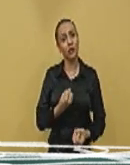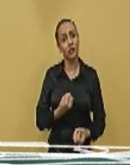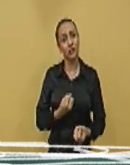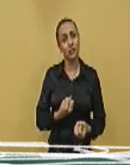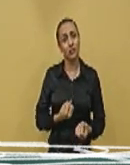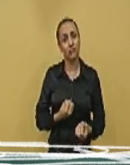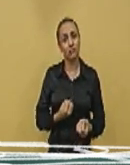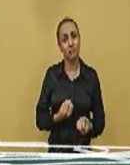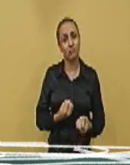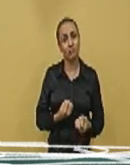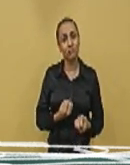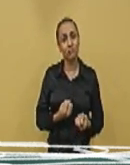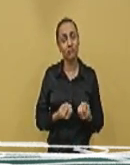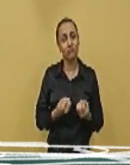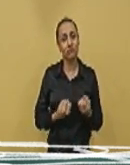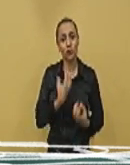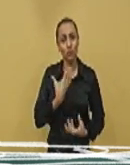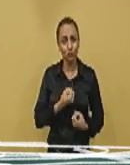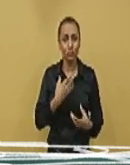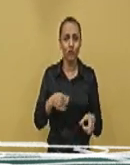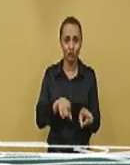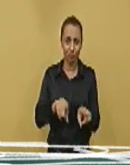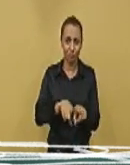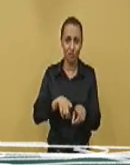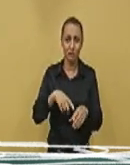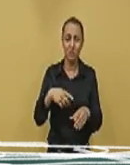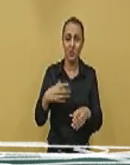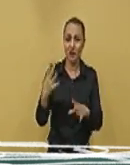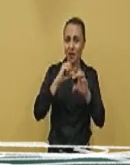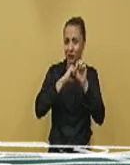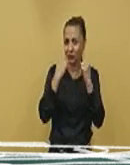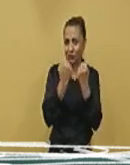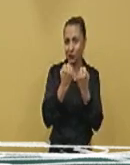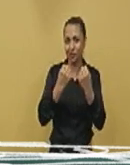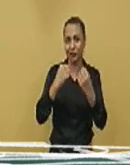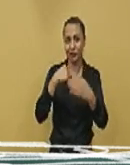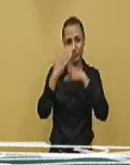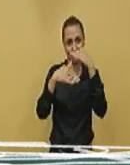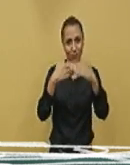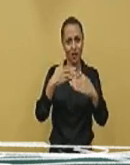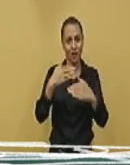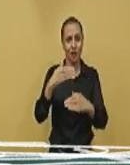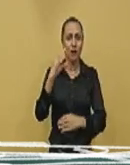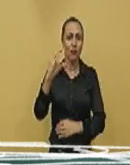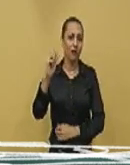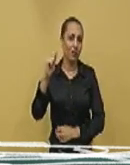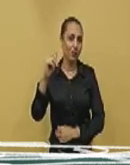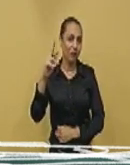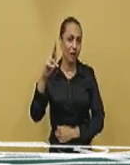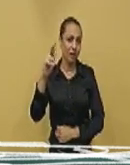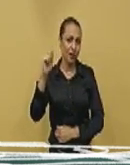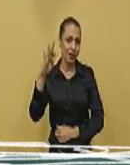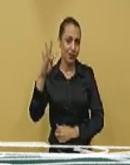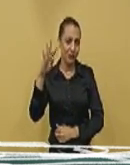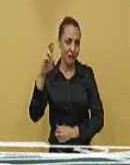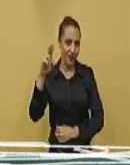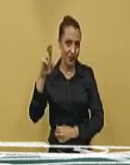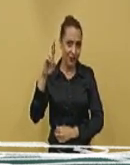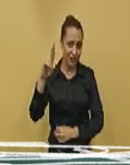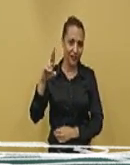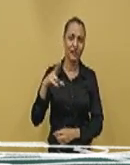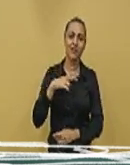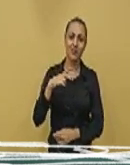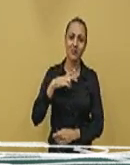eficiência para garantir que a nossa sociedade se desenvolva. Enfim, o caráter é formado através da educação, que nós damos para os